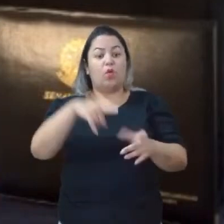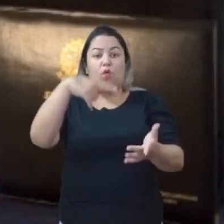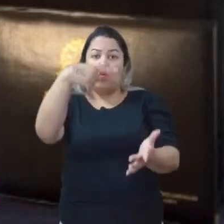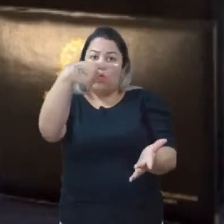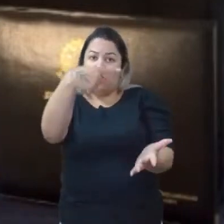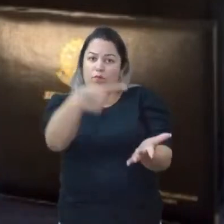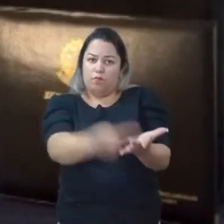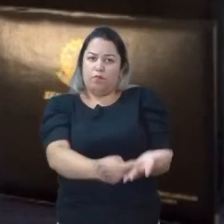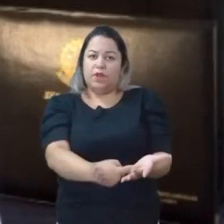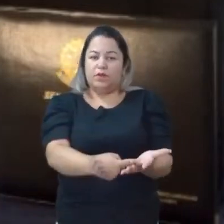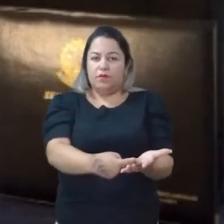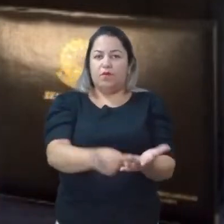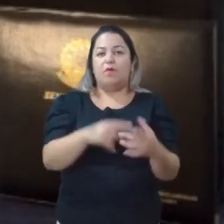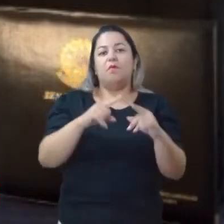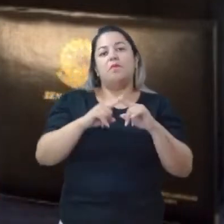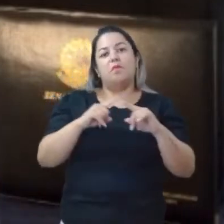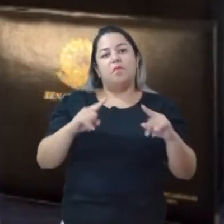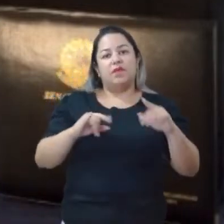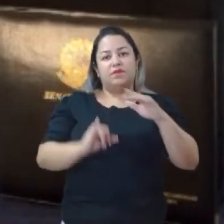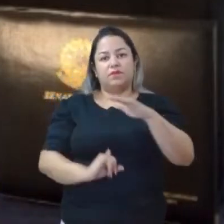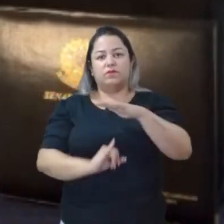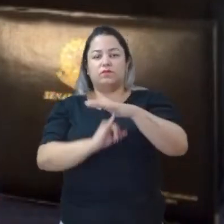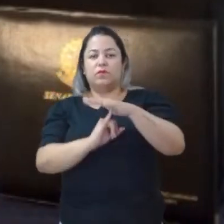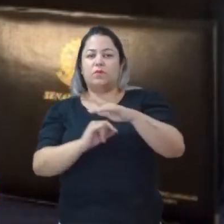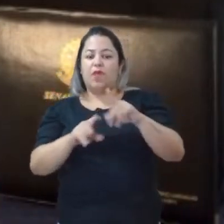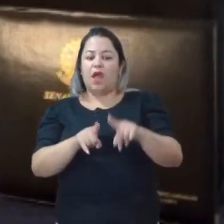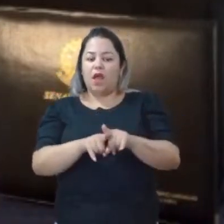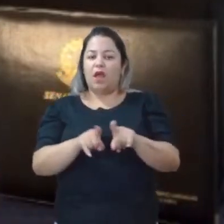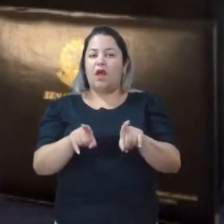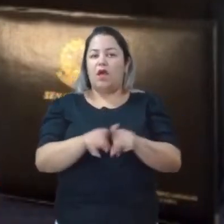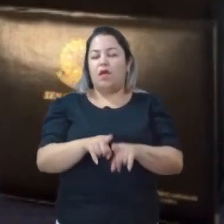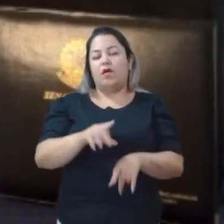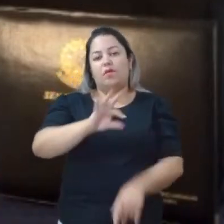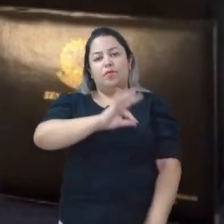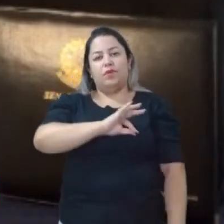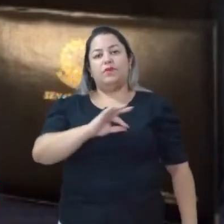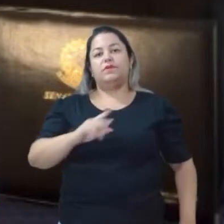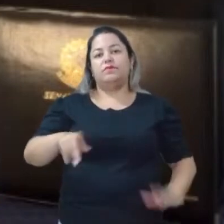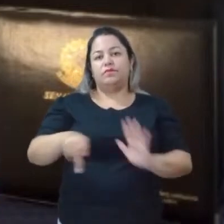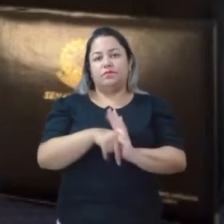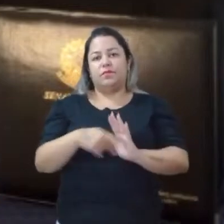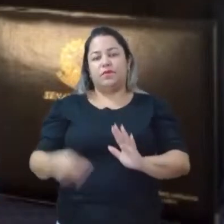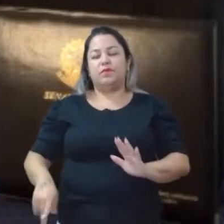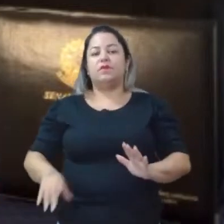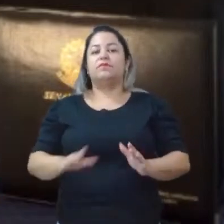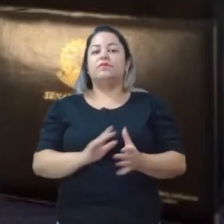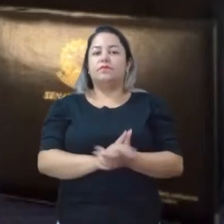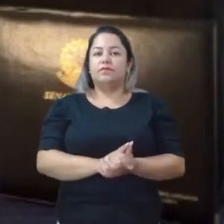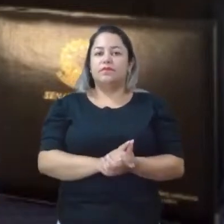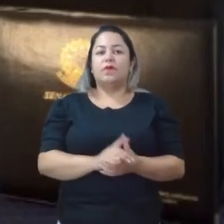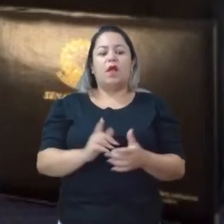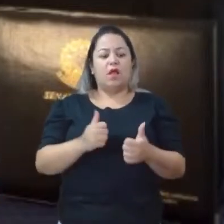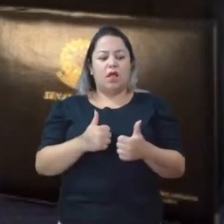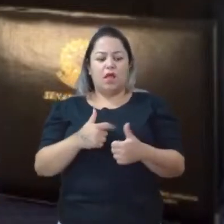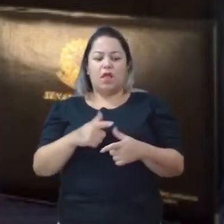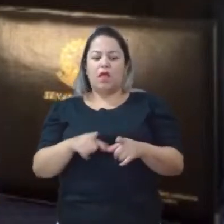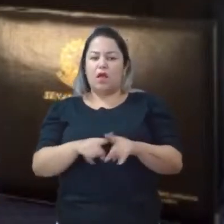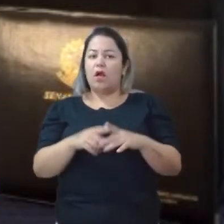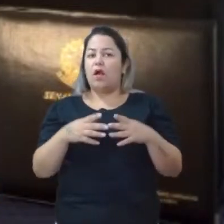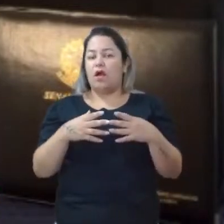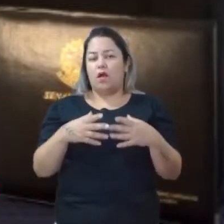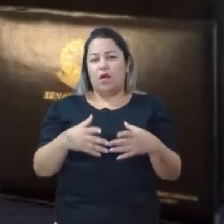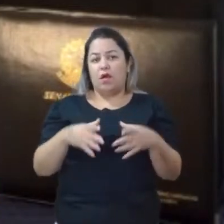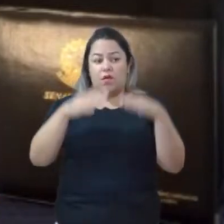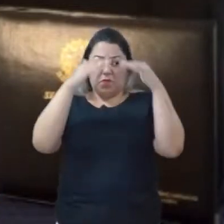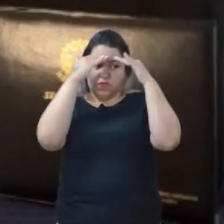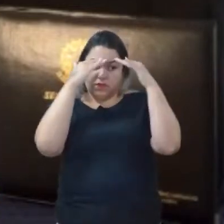tarefa, mas as instituições, a polícia propriamente, creio eu que seguiu as ordens do